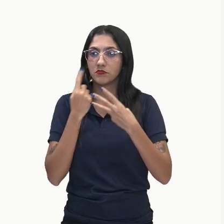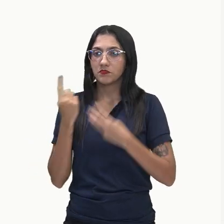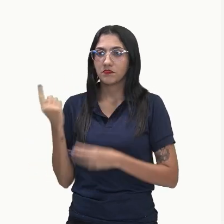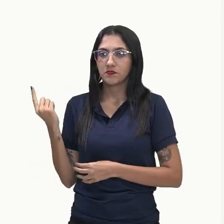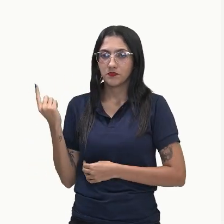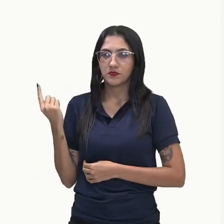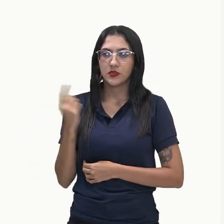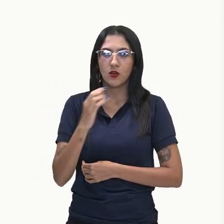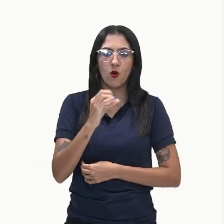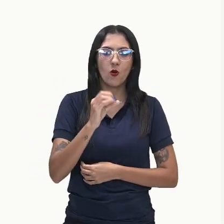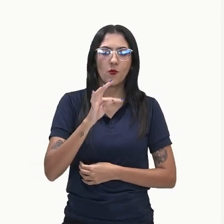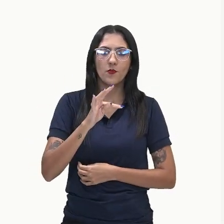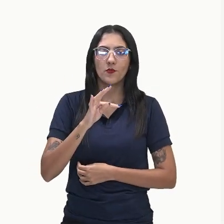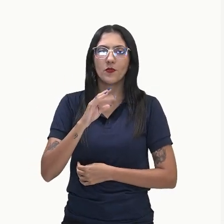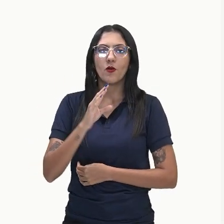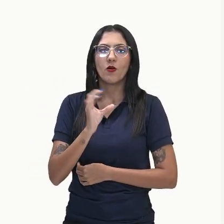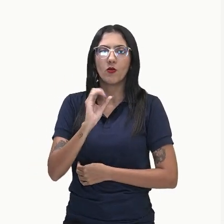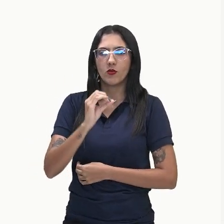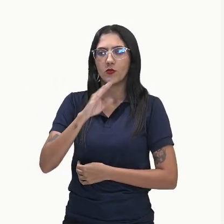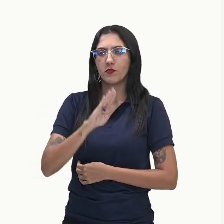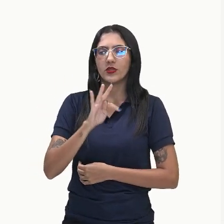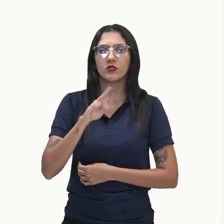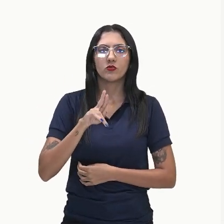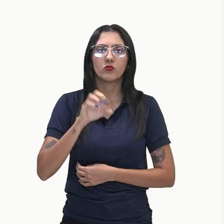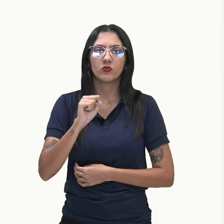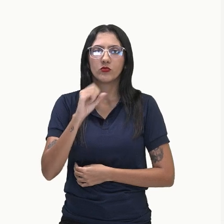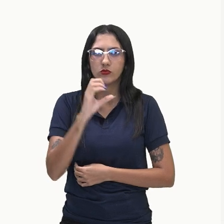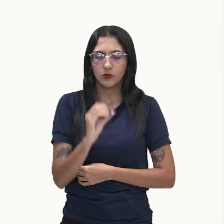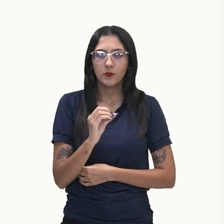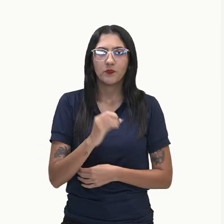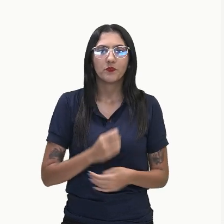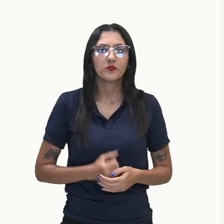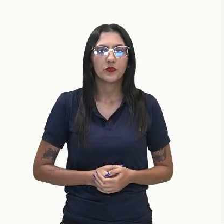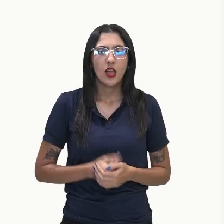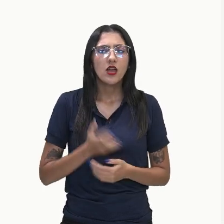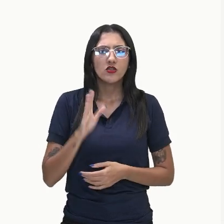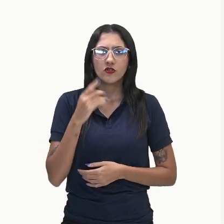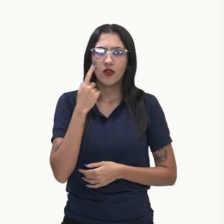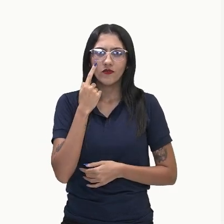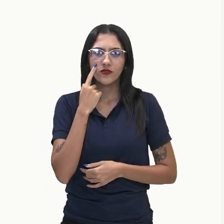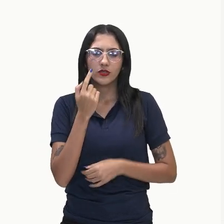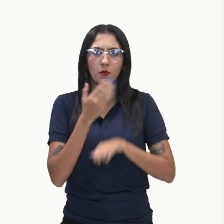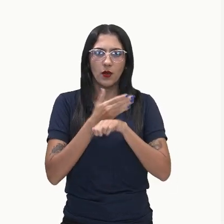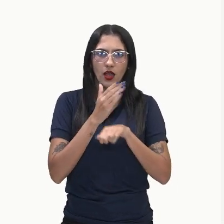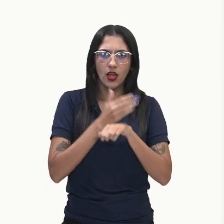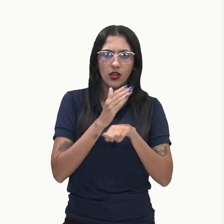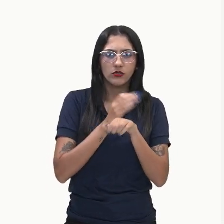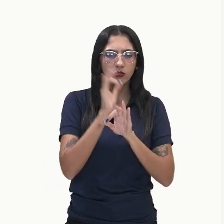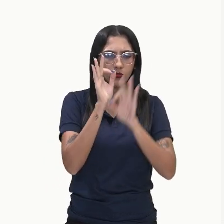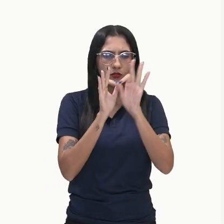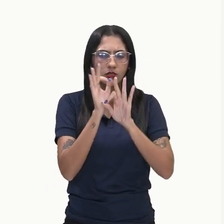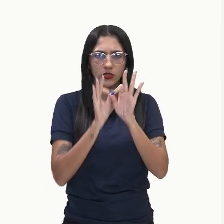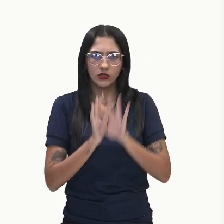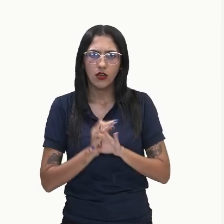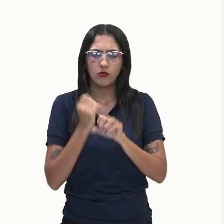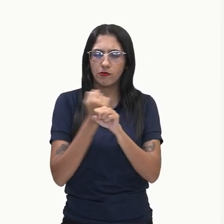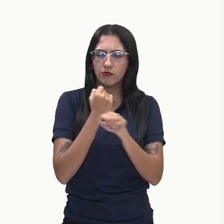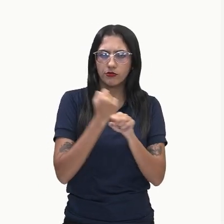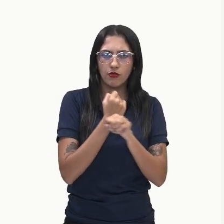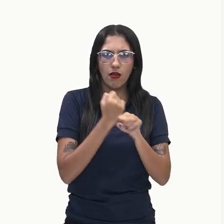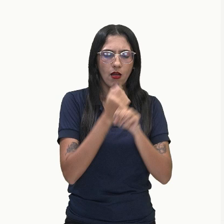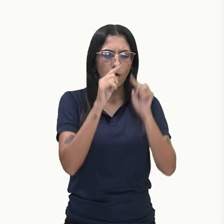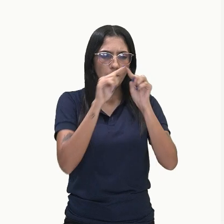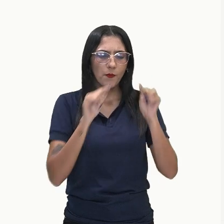obtuso. Mas temos visto aqui o triângulo, não é? Vimos ali a aplicação na construção civil, vimos aí